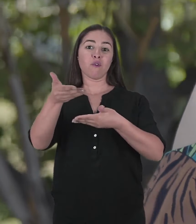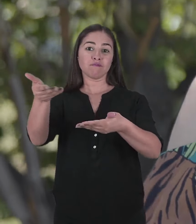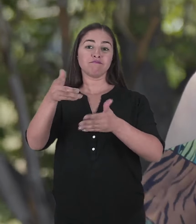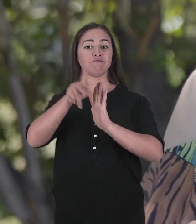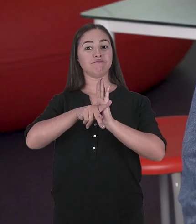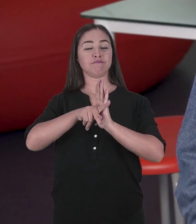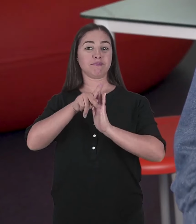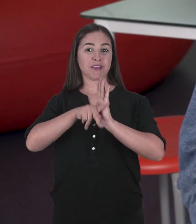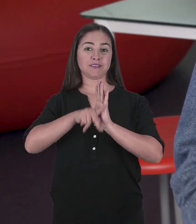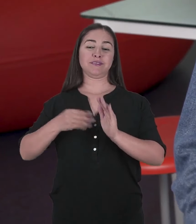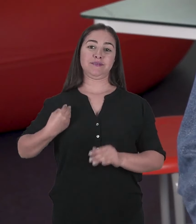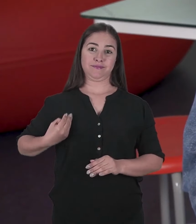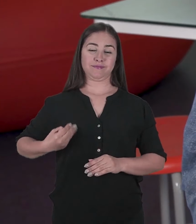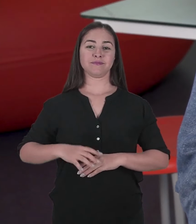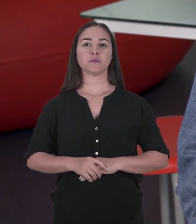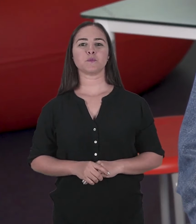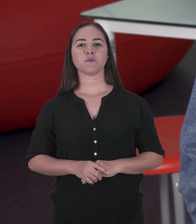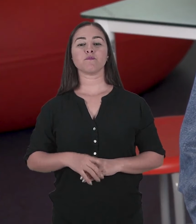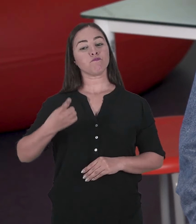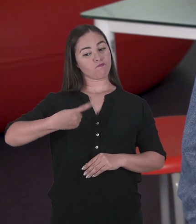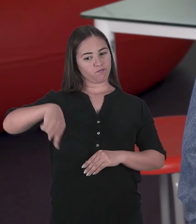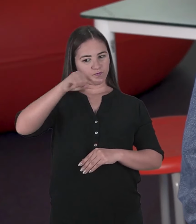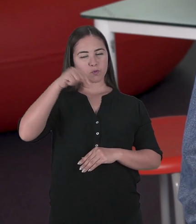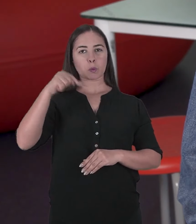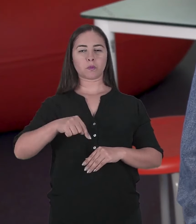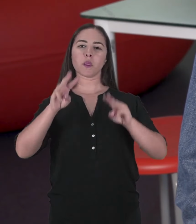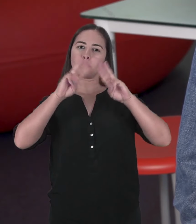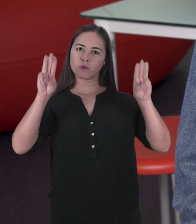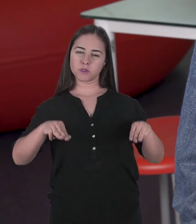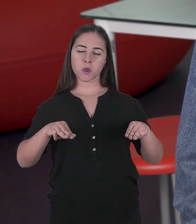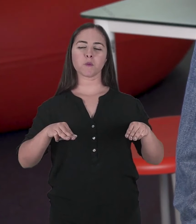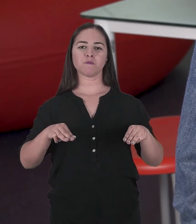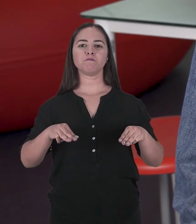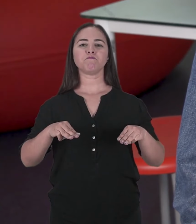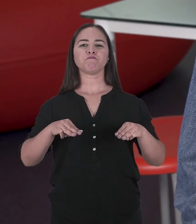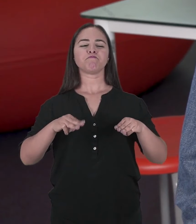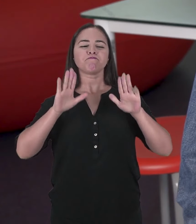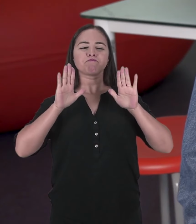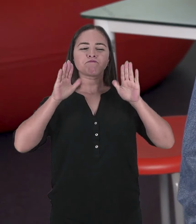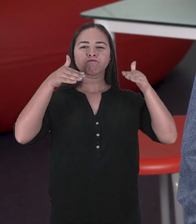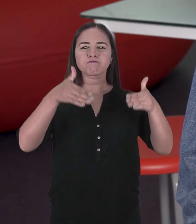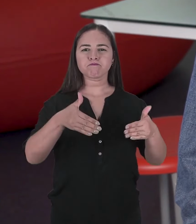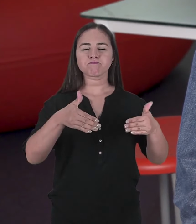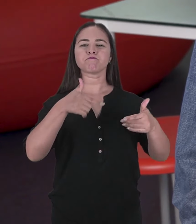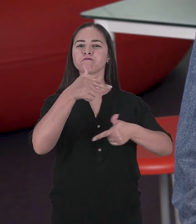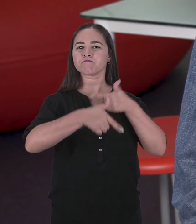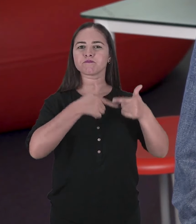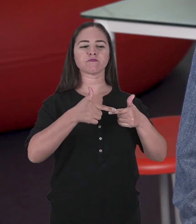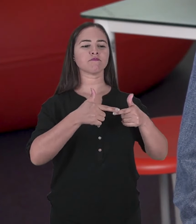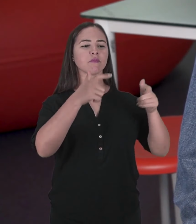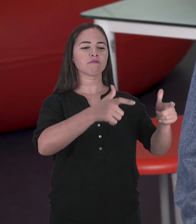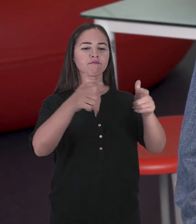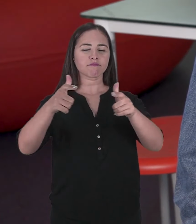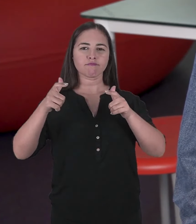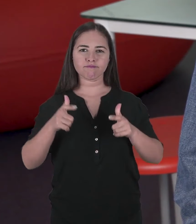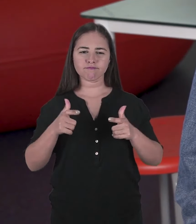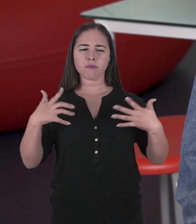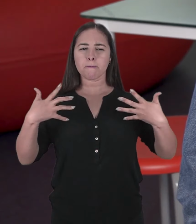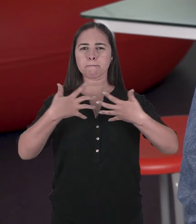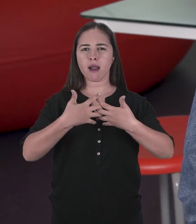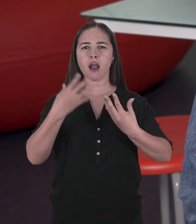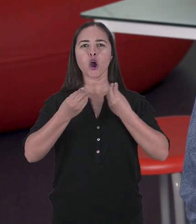participar da pesquisa. A nós aqui do museu, né, nós coube trabalhar em todos esses territórios, na interface